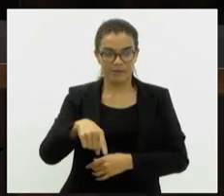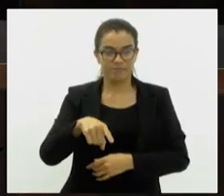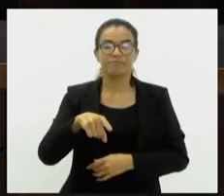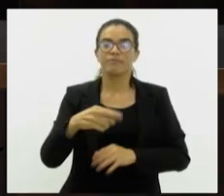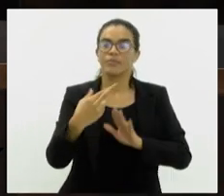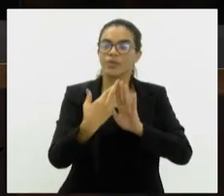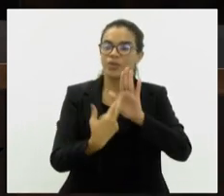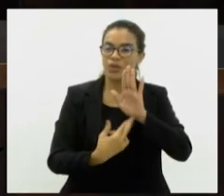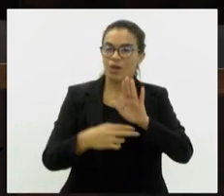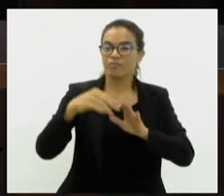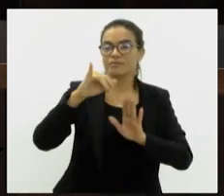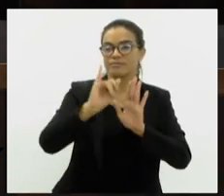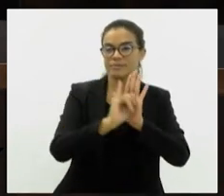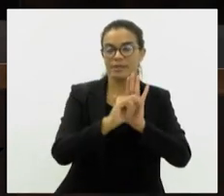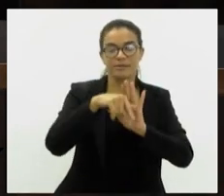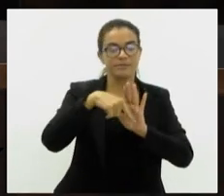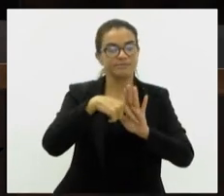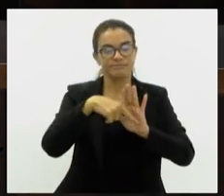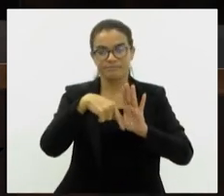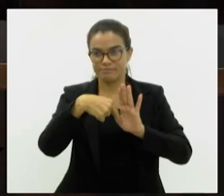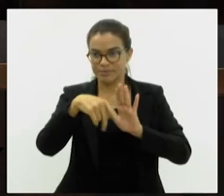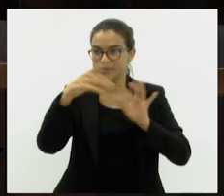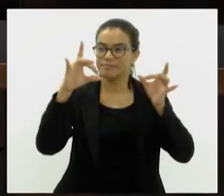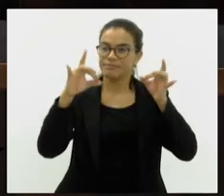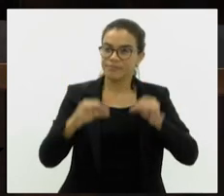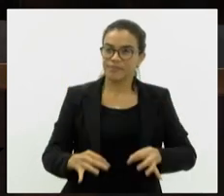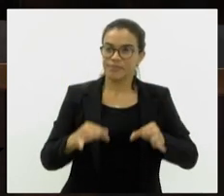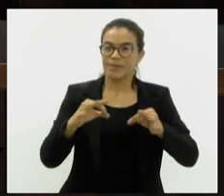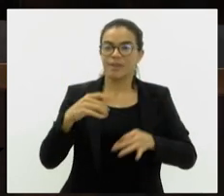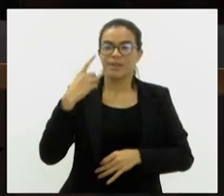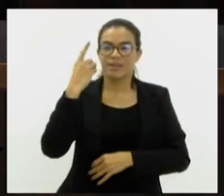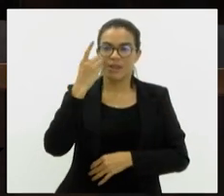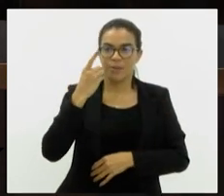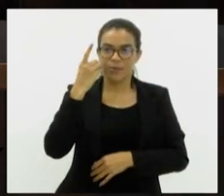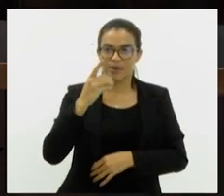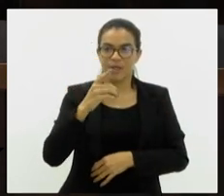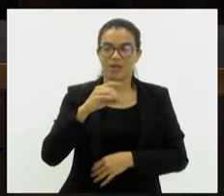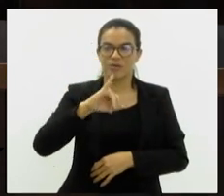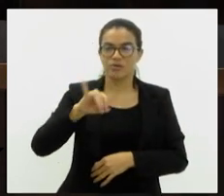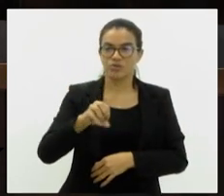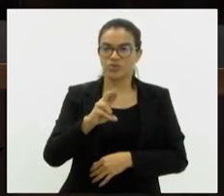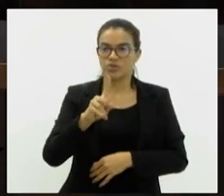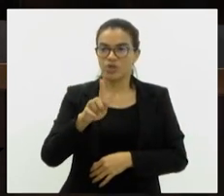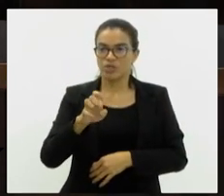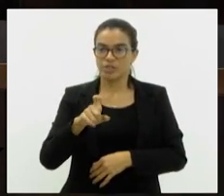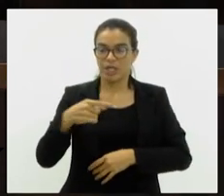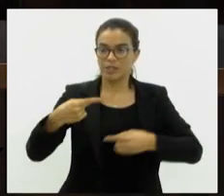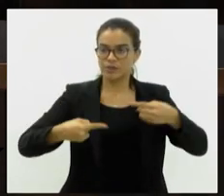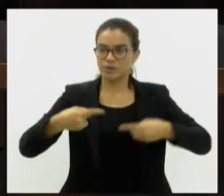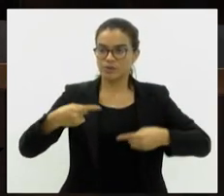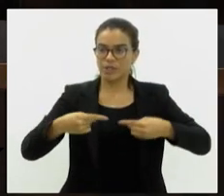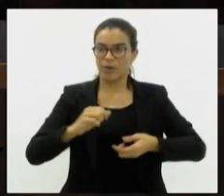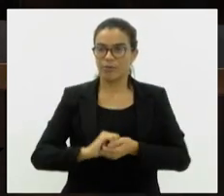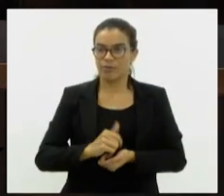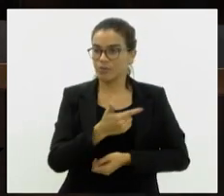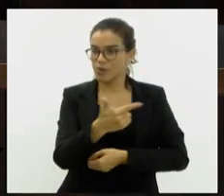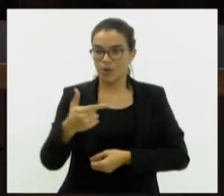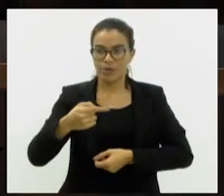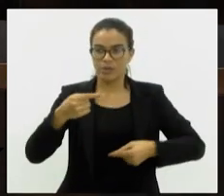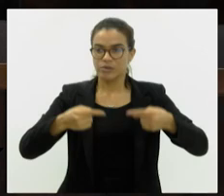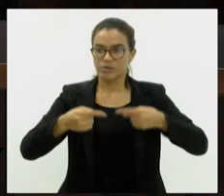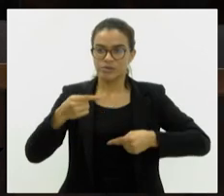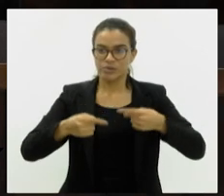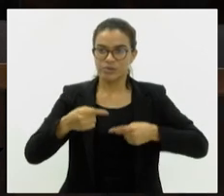e Proposições Externas, favorável. Relator, deputado Jorge Felipe Neto. Em discussão, não havendo quem